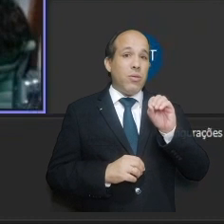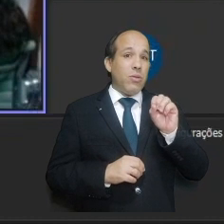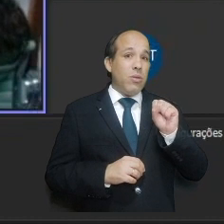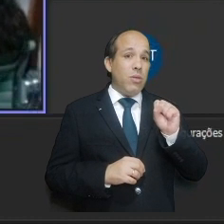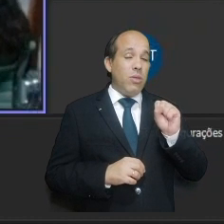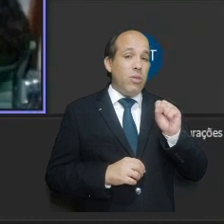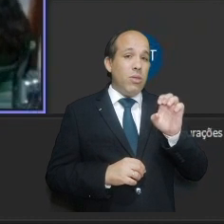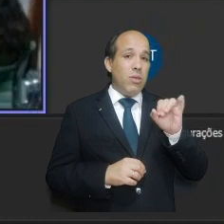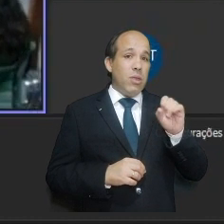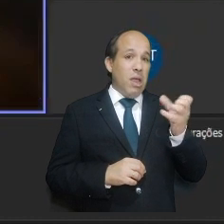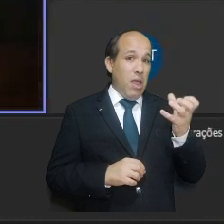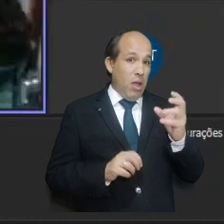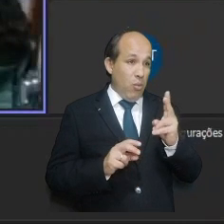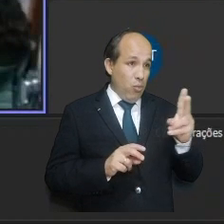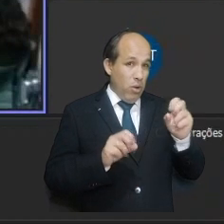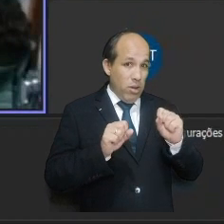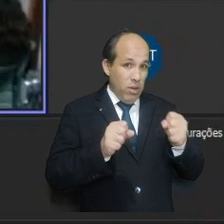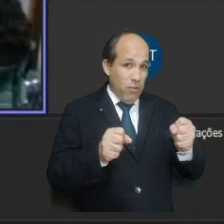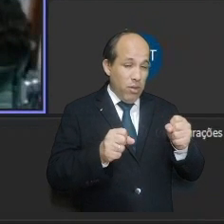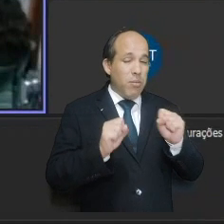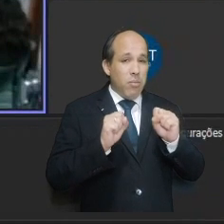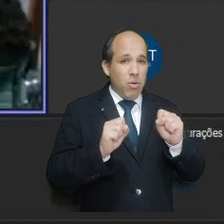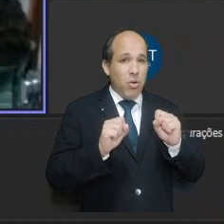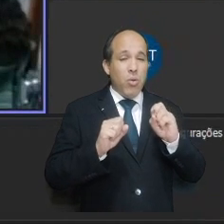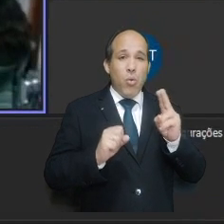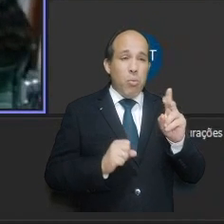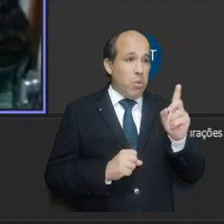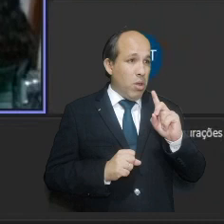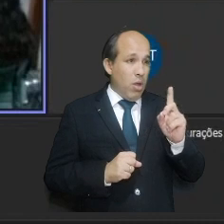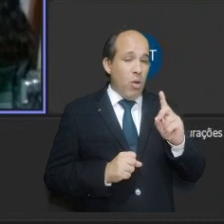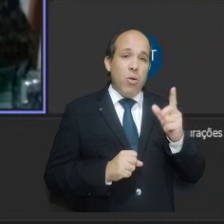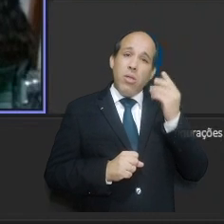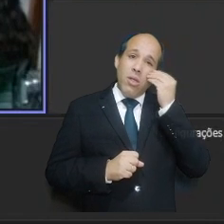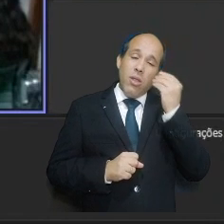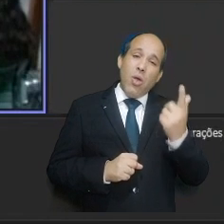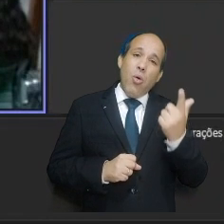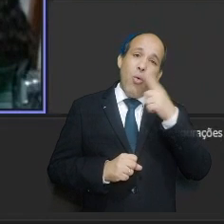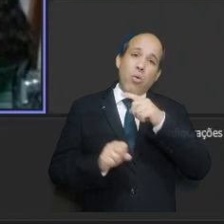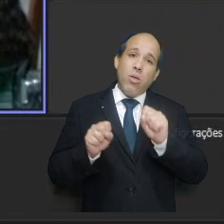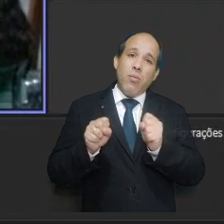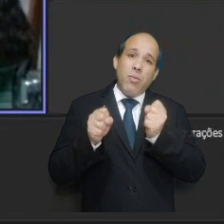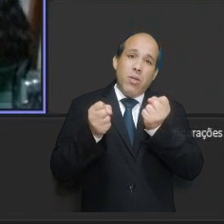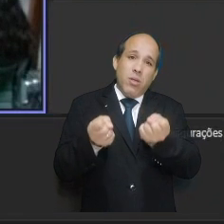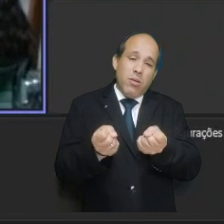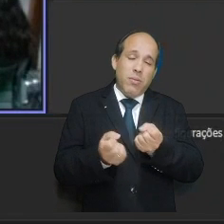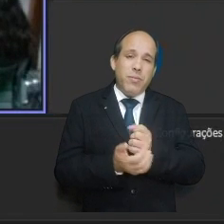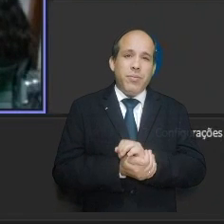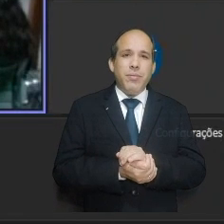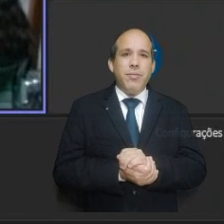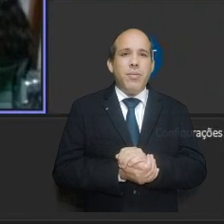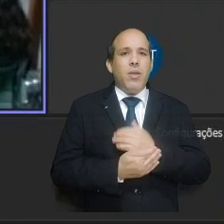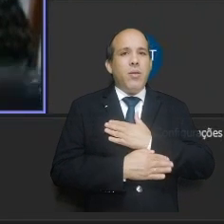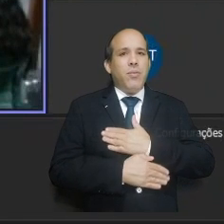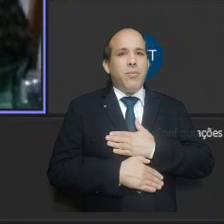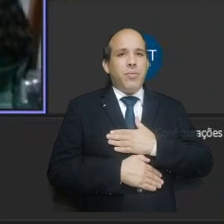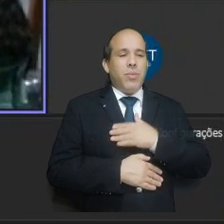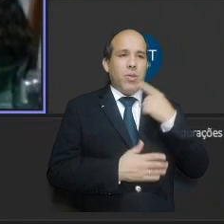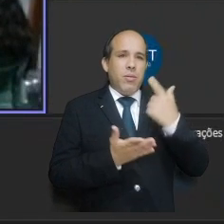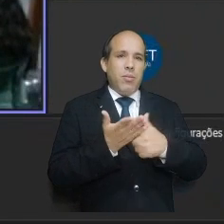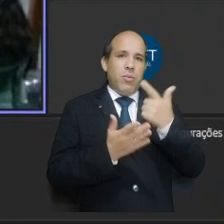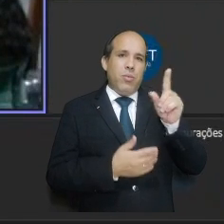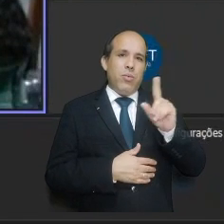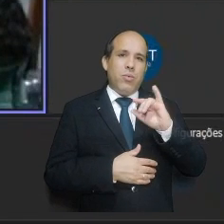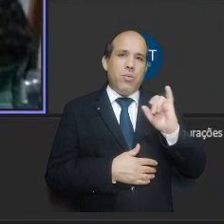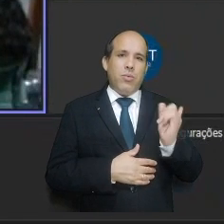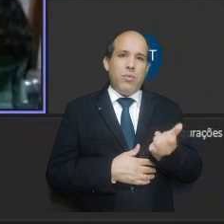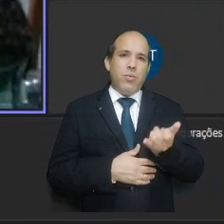o doutor Oséias achar necessário sustentar, sustente. Se não, sustente no que não for atendido. Se não,